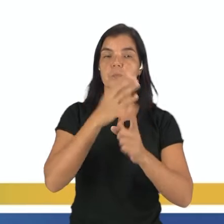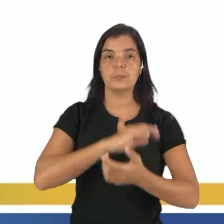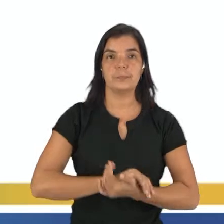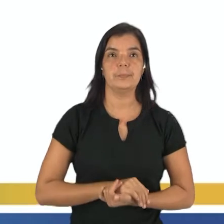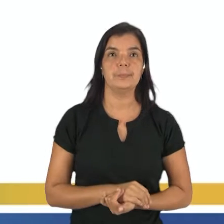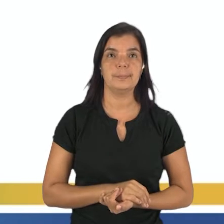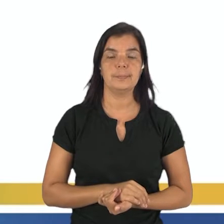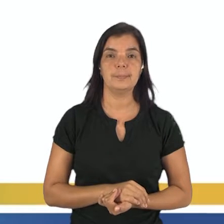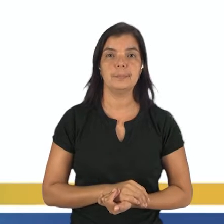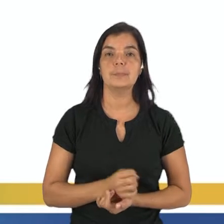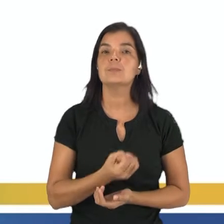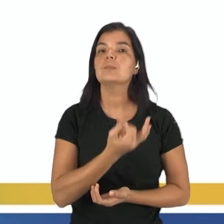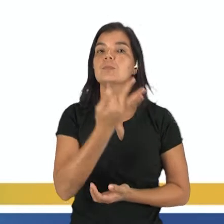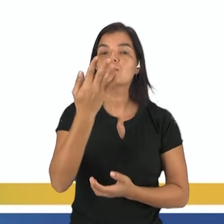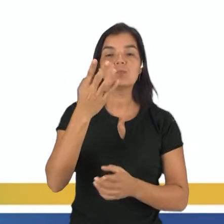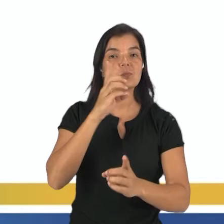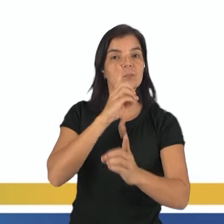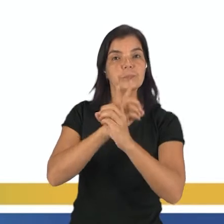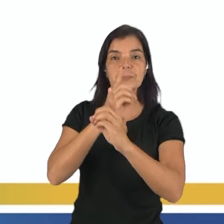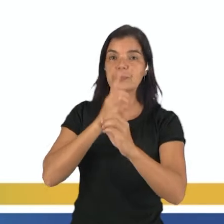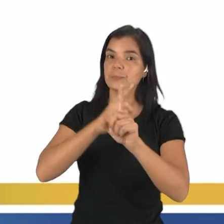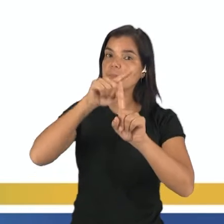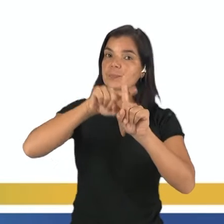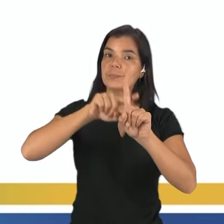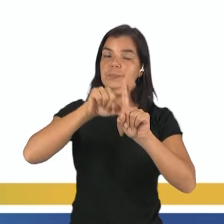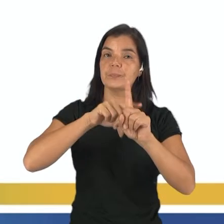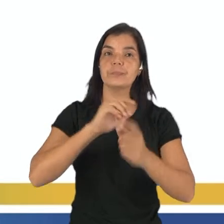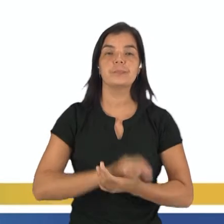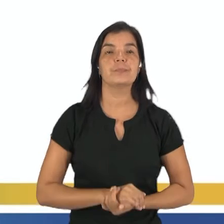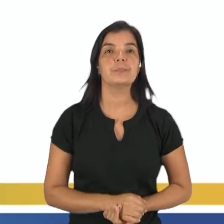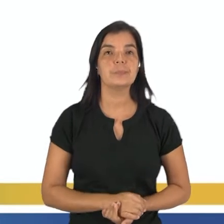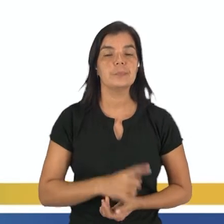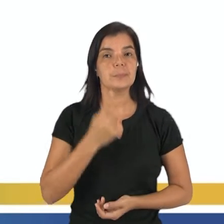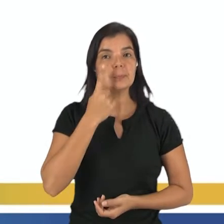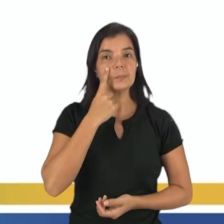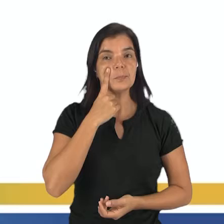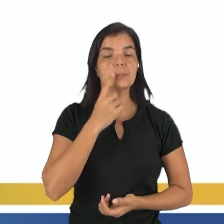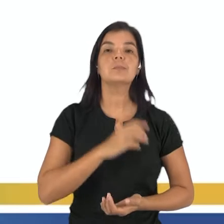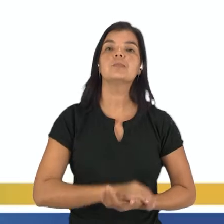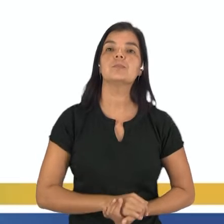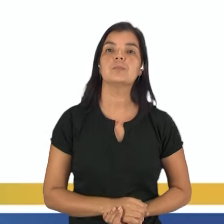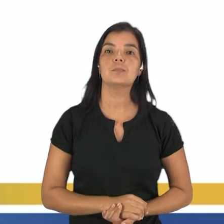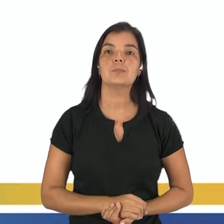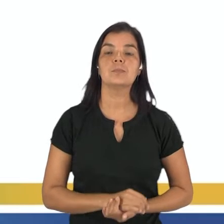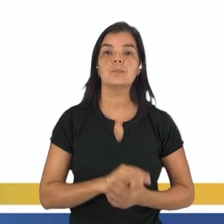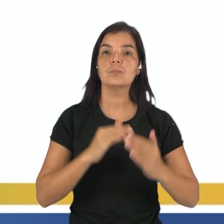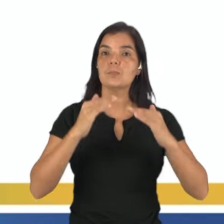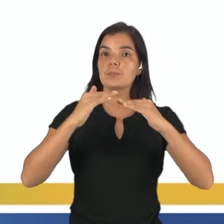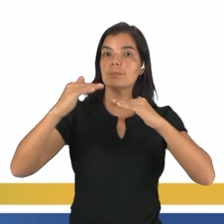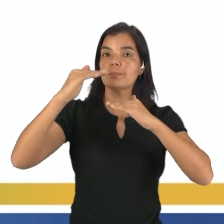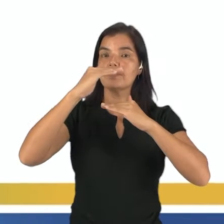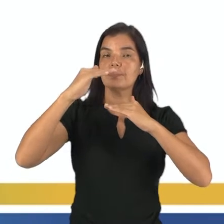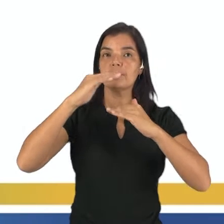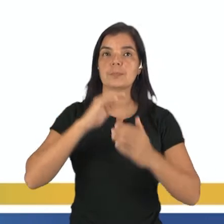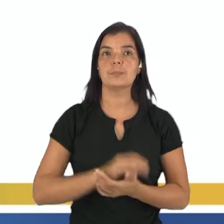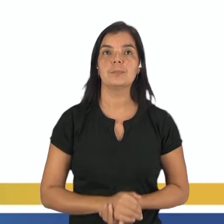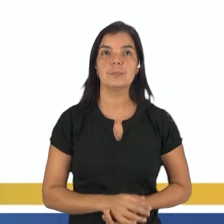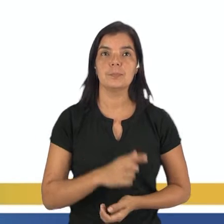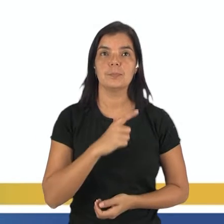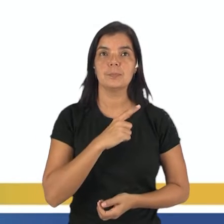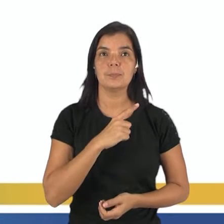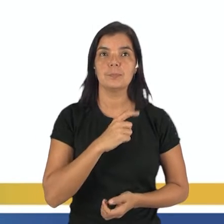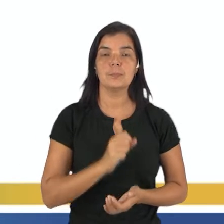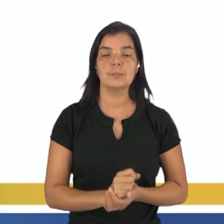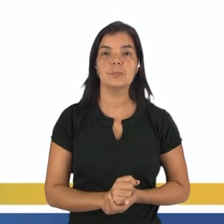pessoal? Quantos encontros de faces aí? Então, vamos tentar olhar aqui primeiro em cima, certo? Nós